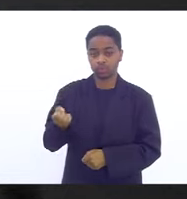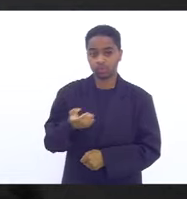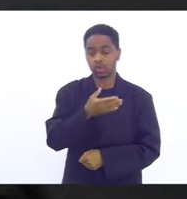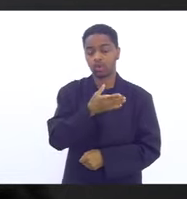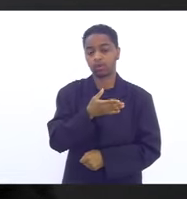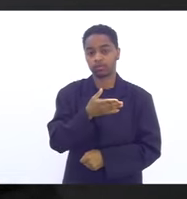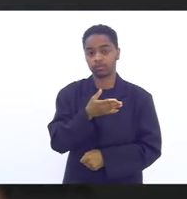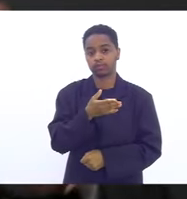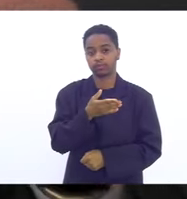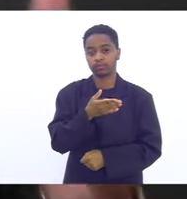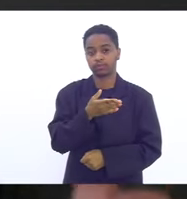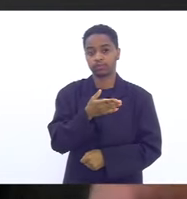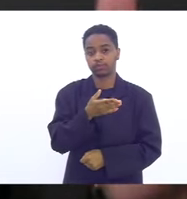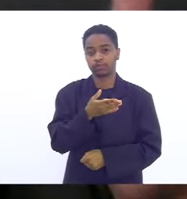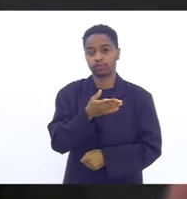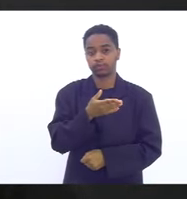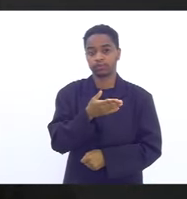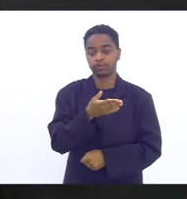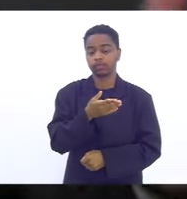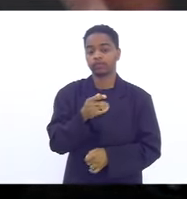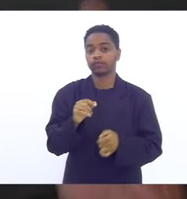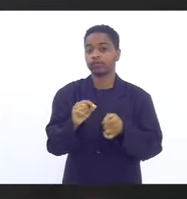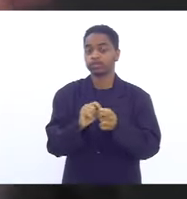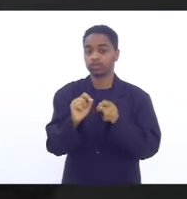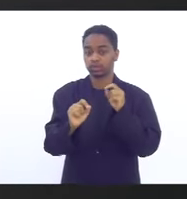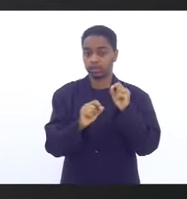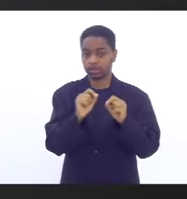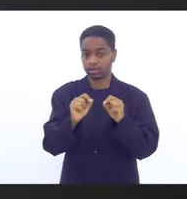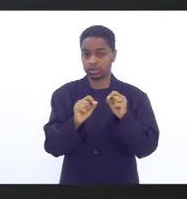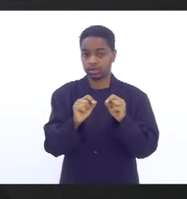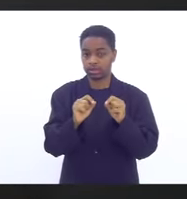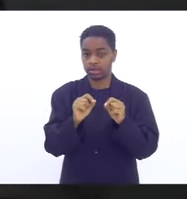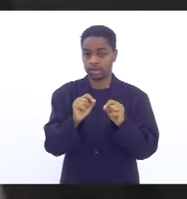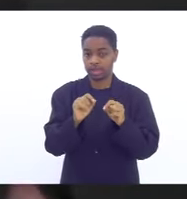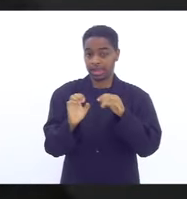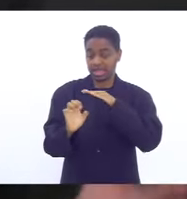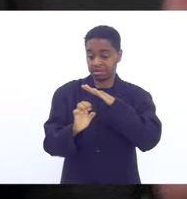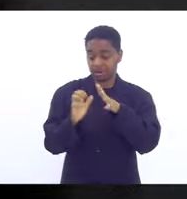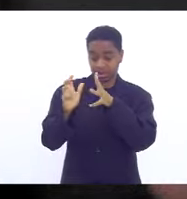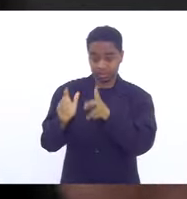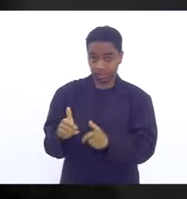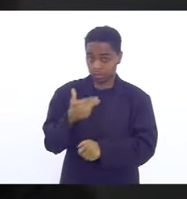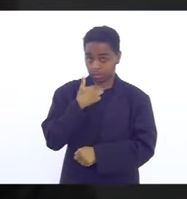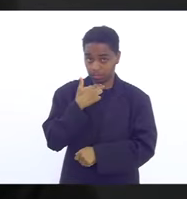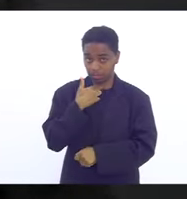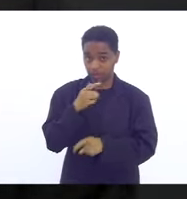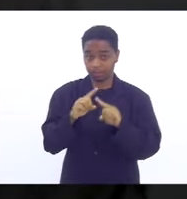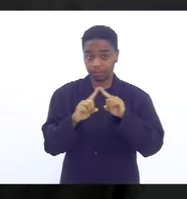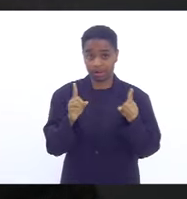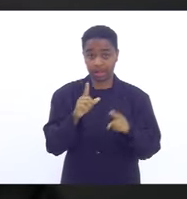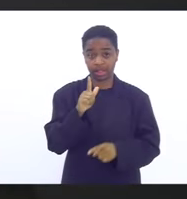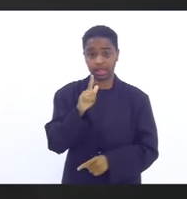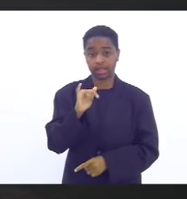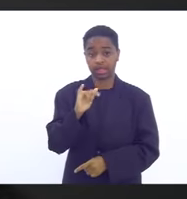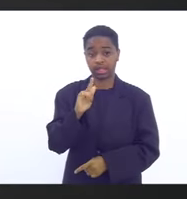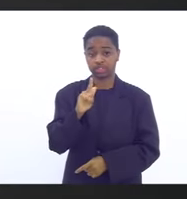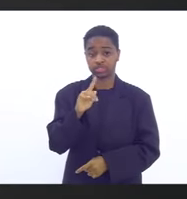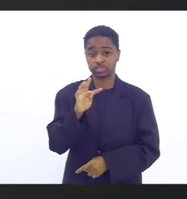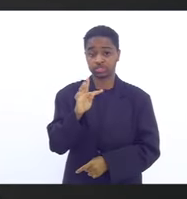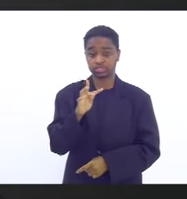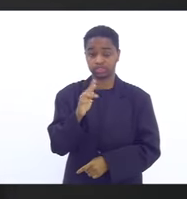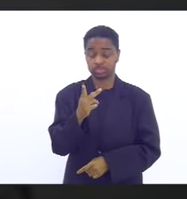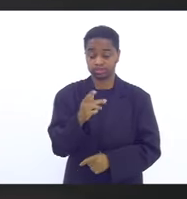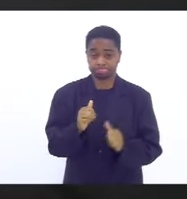radar. A novela é a seguinte: a Colube não pode, mas a Light dá canseira e só Jesus na